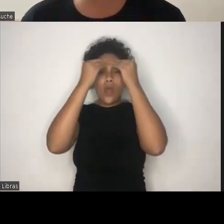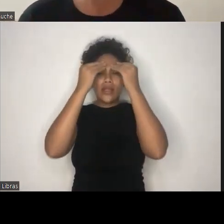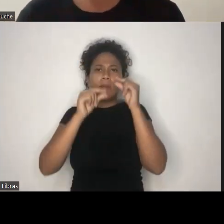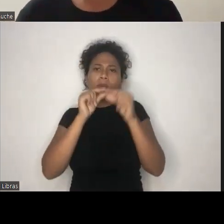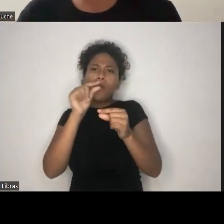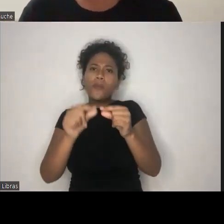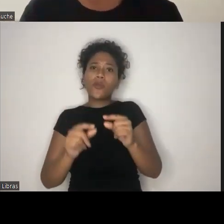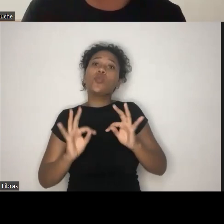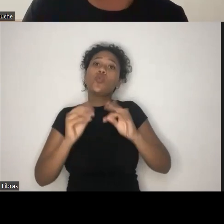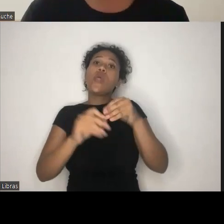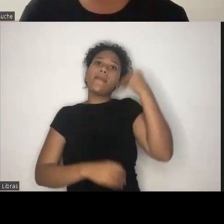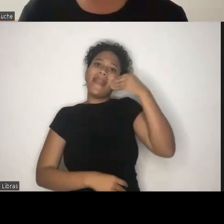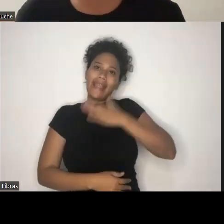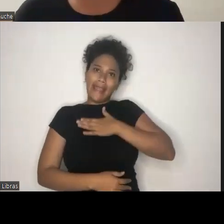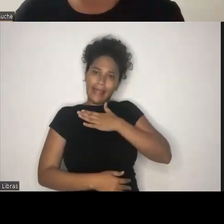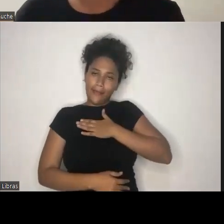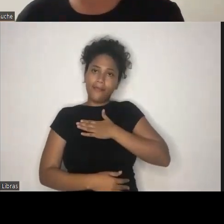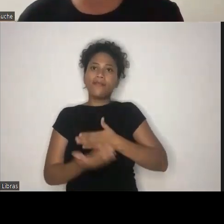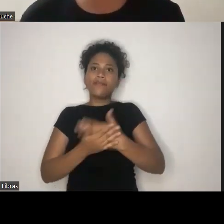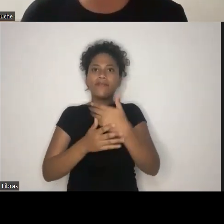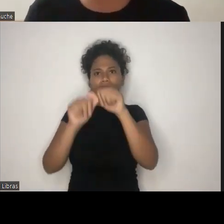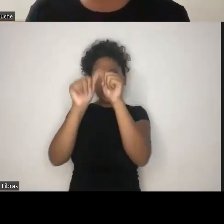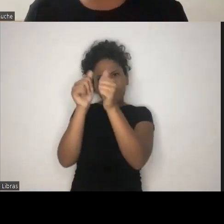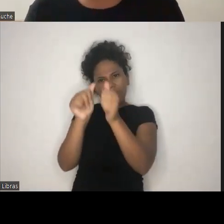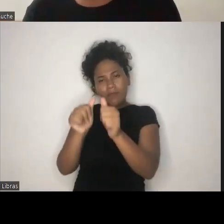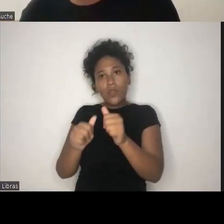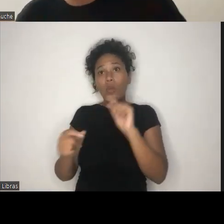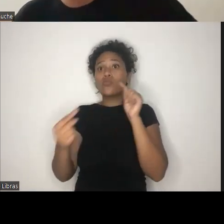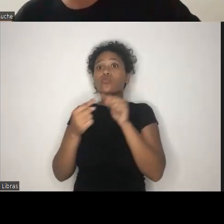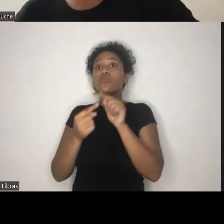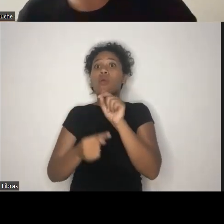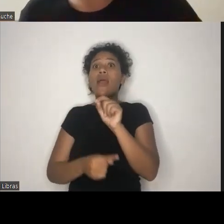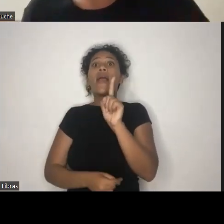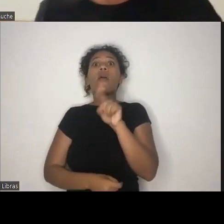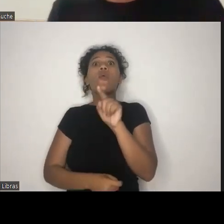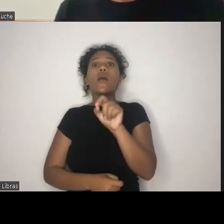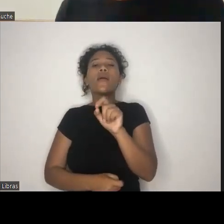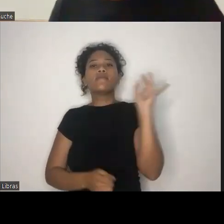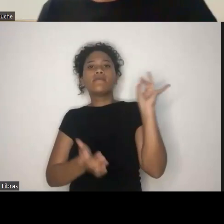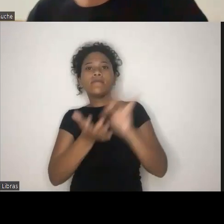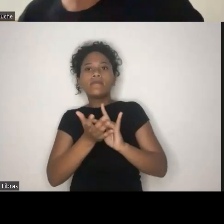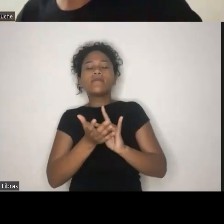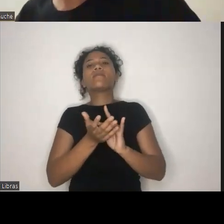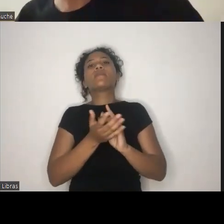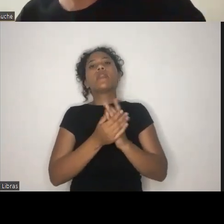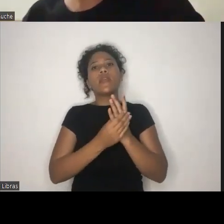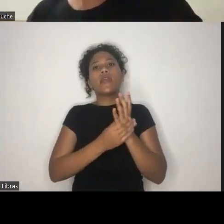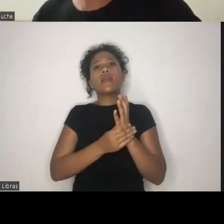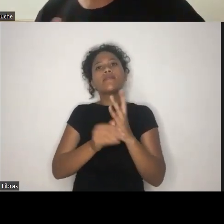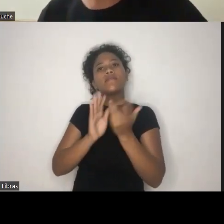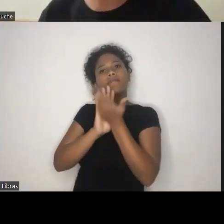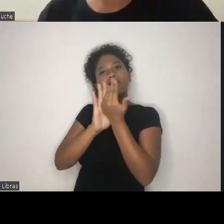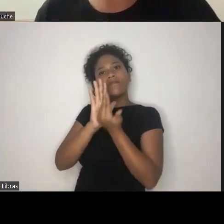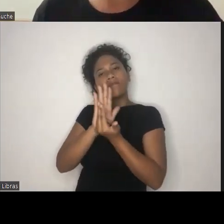eu fiz né Aí eu comecei a esculpir a meu objetivo na escultura era realmente desenhar entrar na figura humana